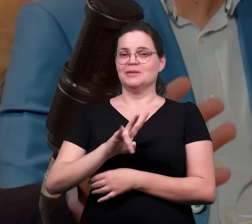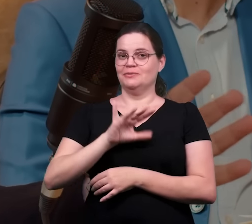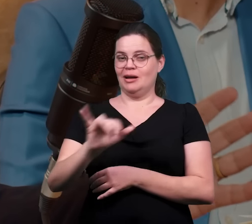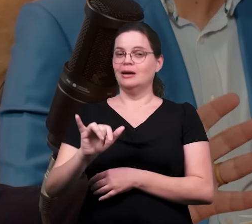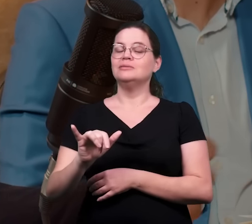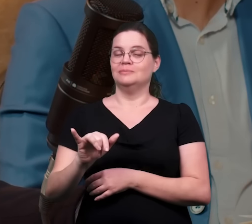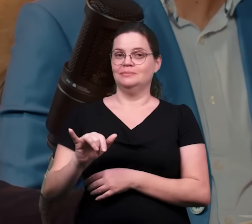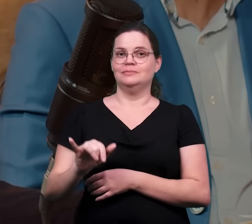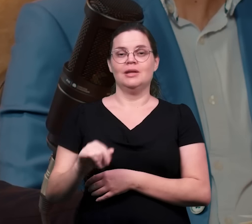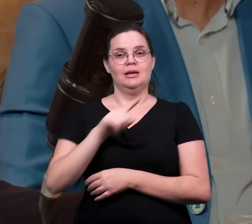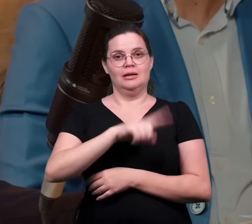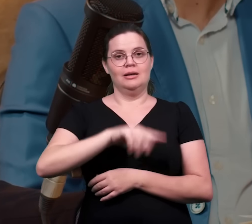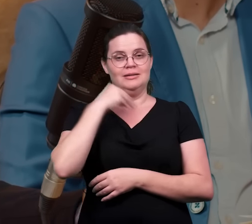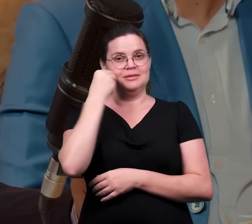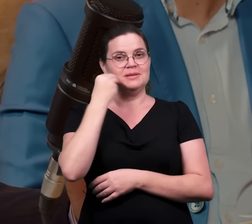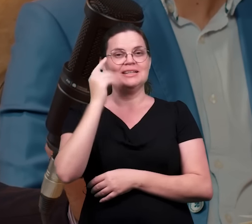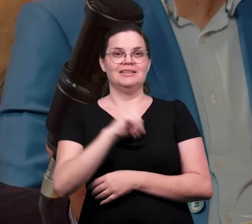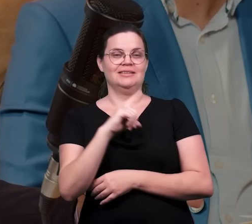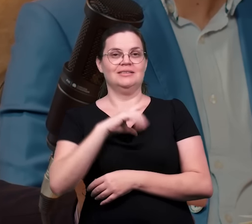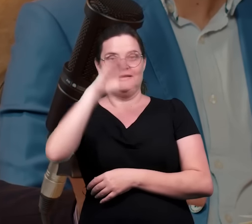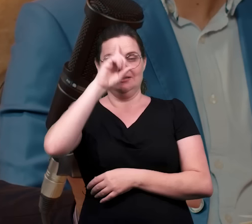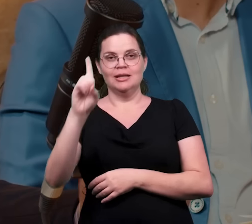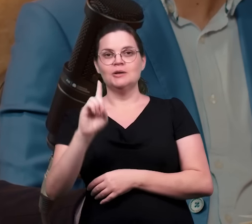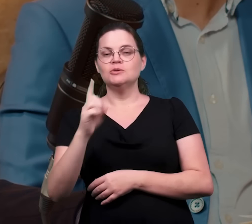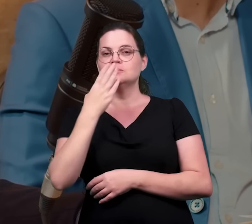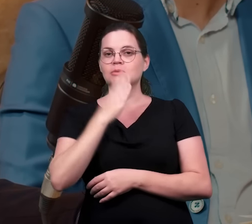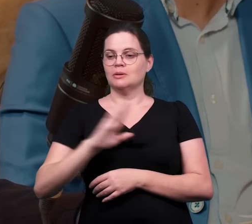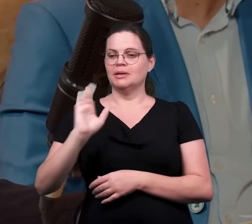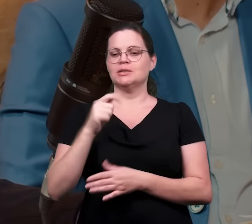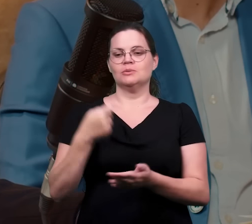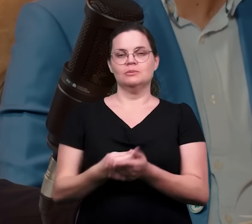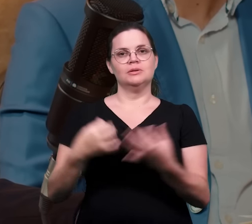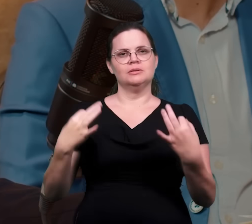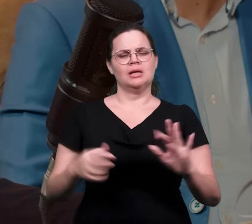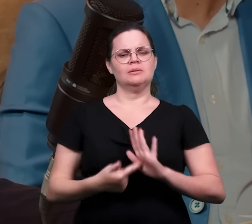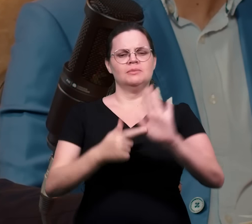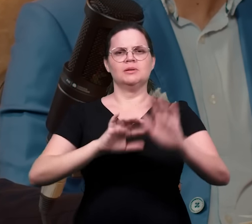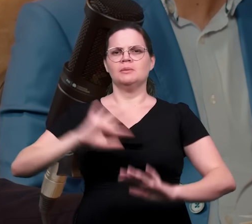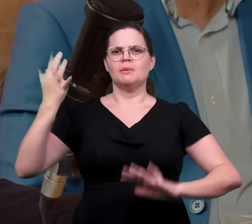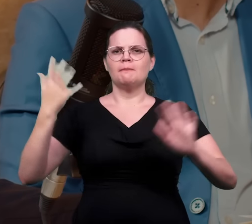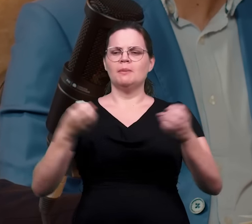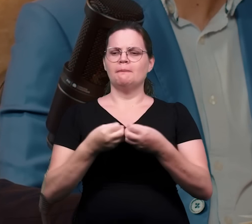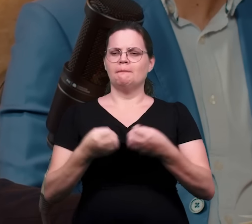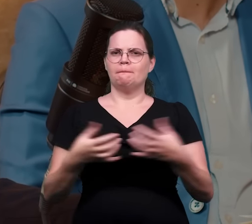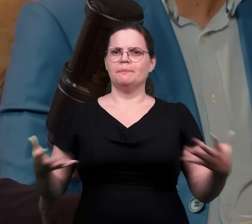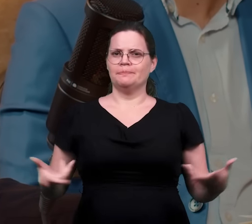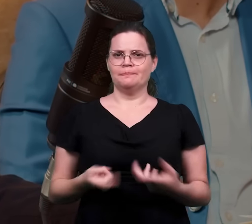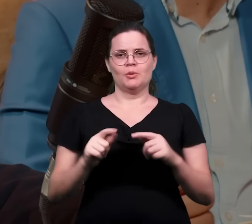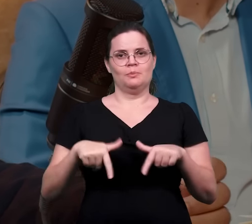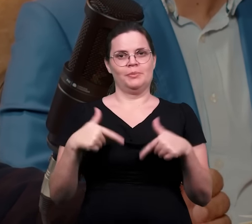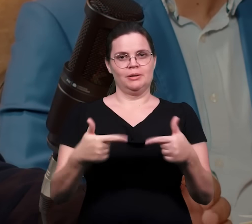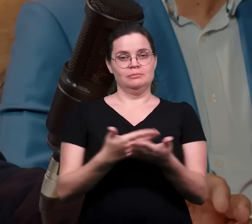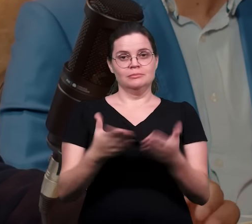ali o povo ele teve essa experiência de Deus cumprir, né? E através de sinais e maravilhas, Deus operando para que o povo